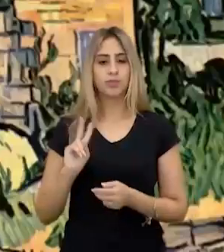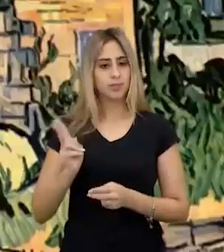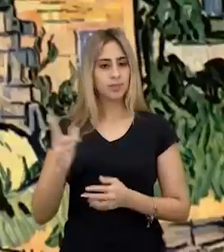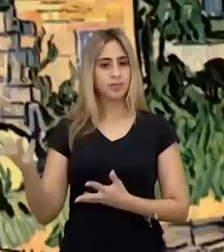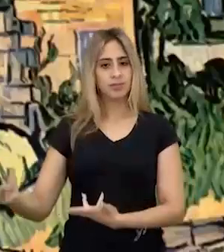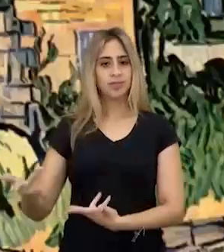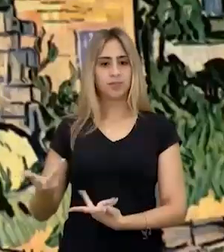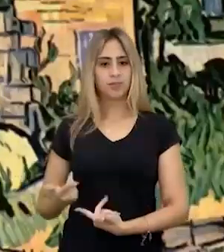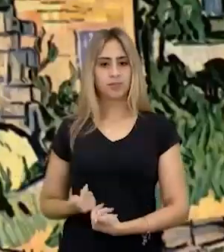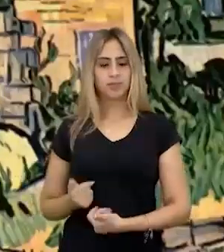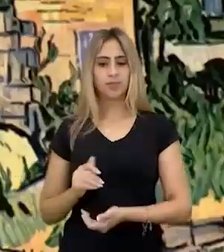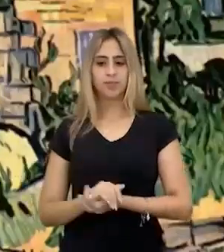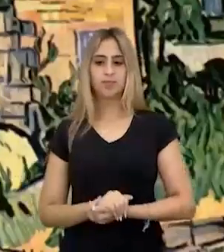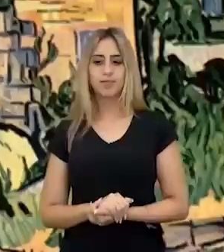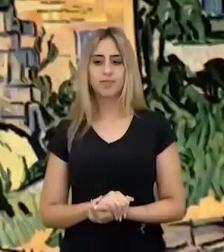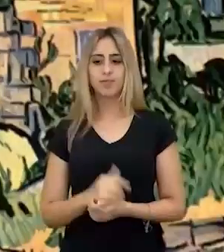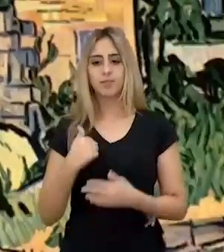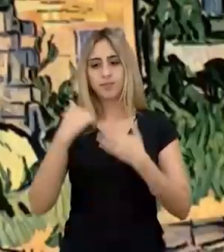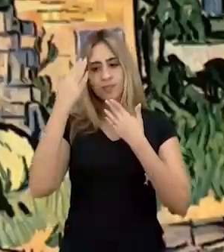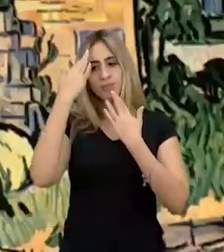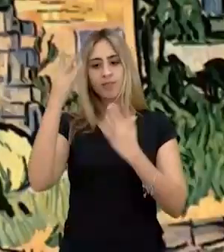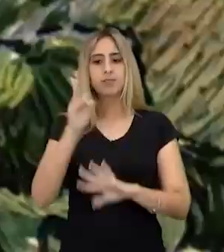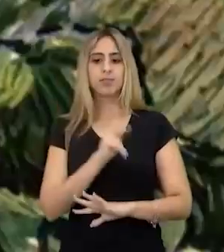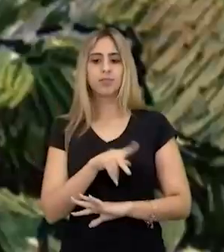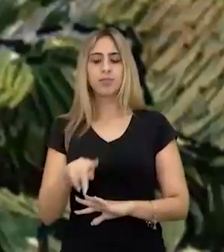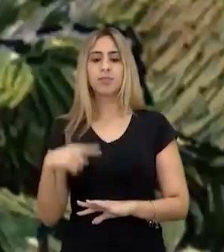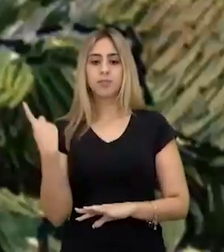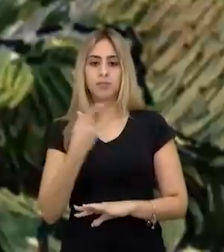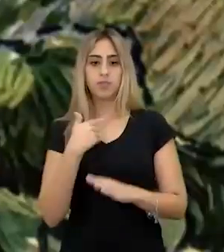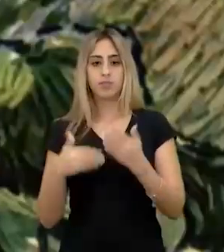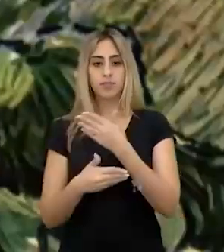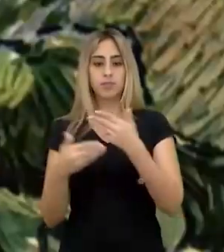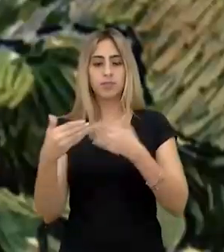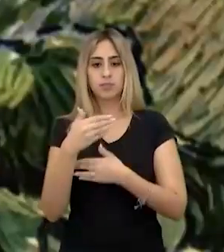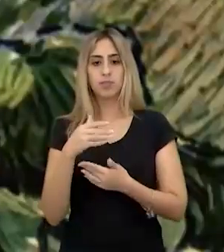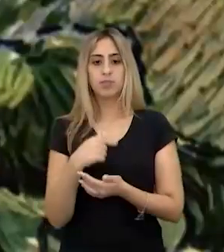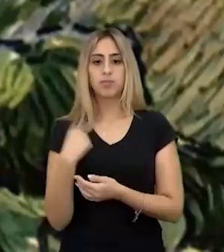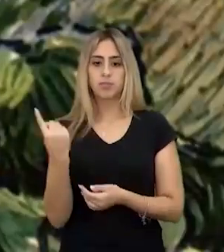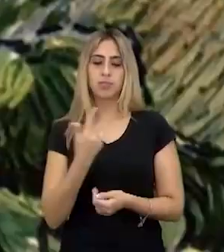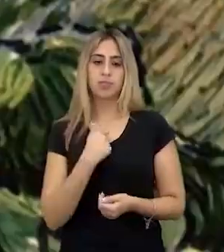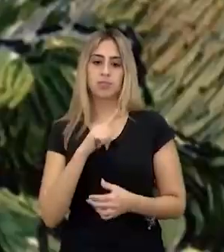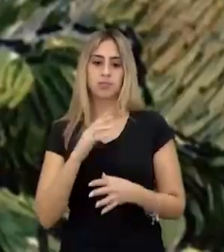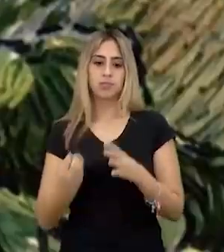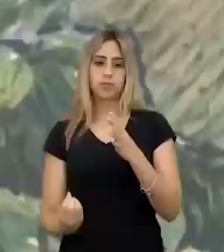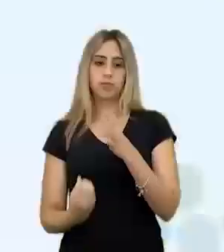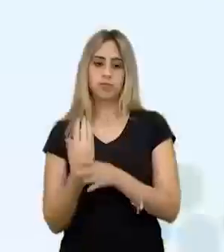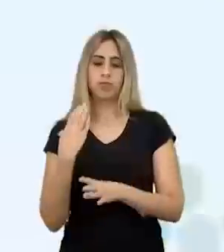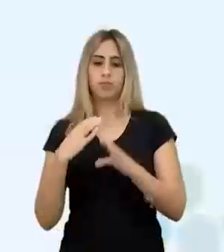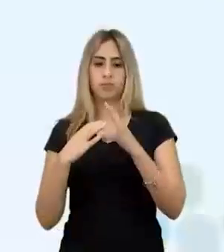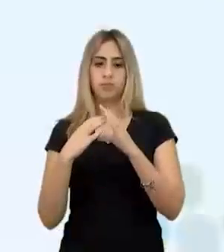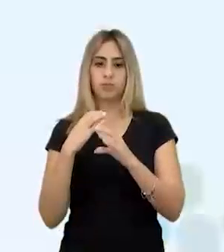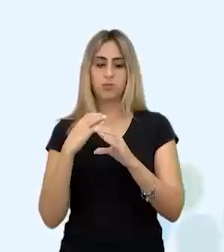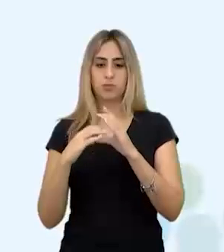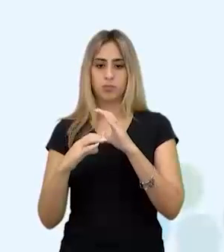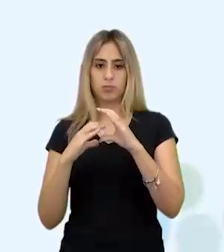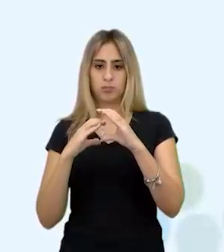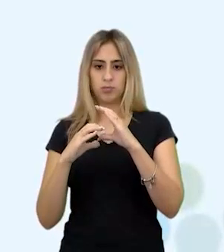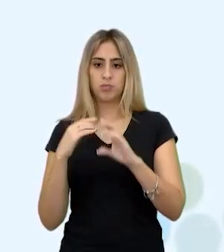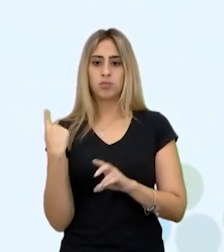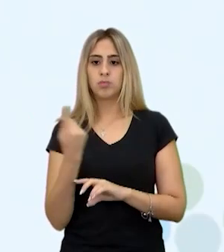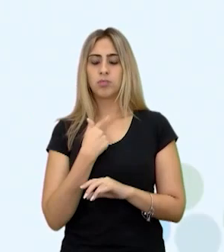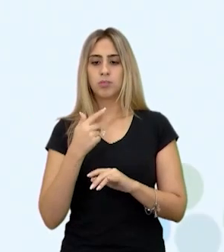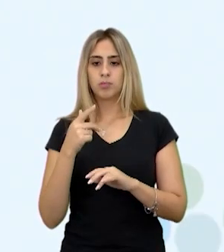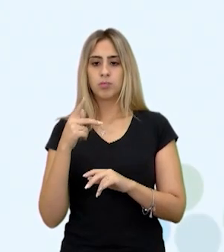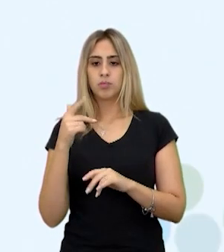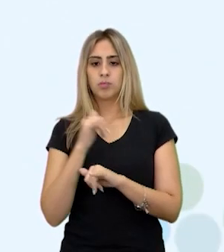convidado. Eu que agradeço, professor. E olha só, na nossa tela nós temos aí, então, criação e comunicação publicitária é o nosso componente,